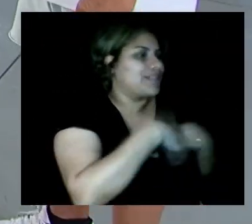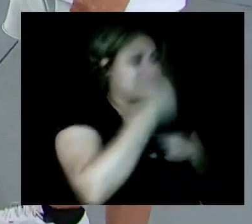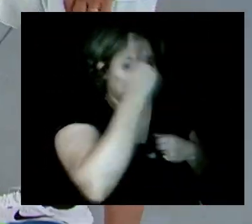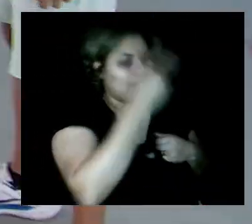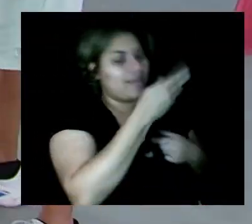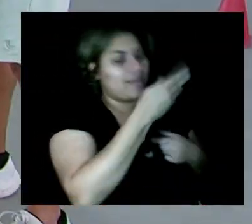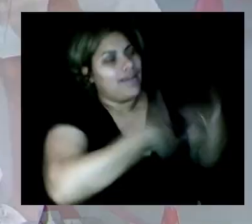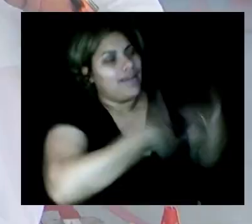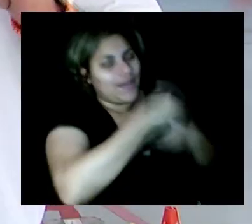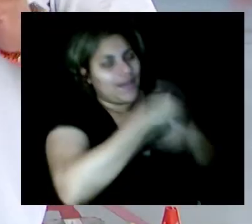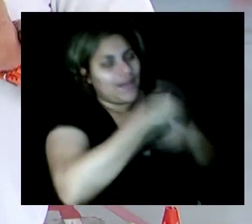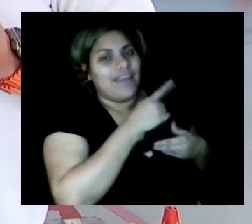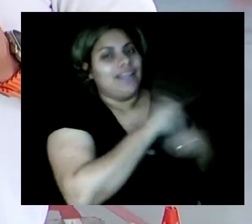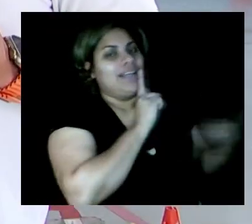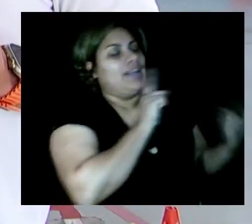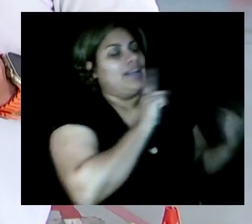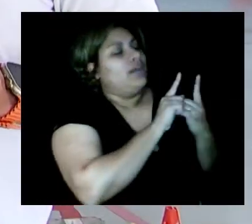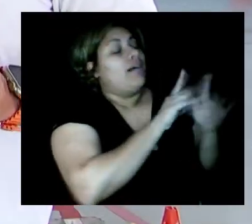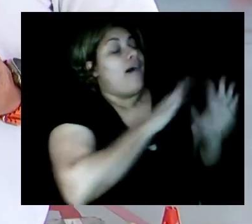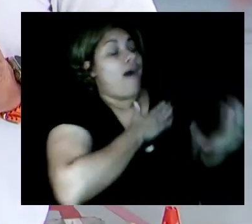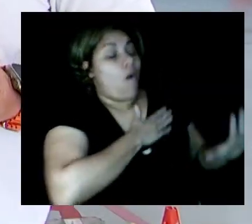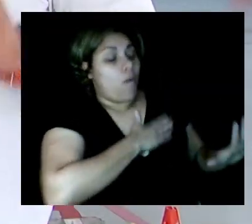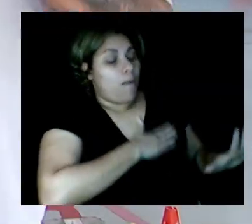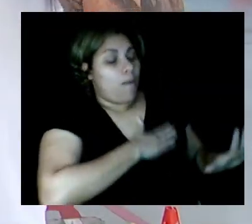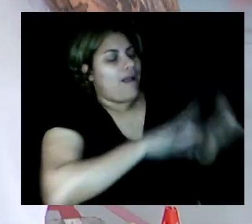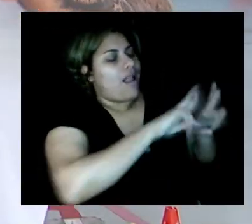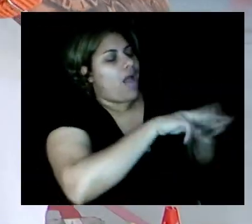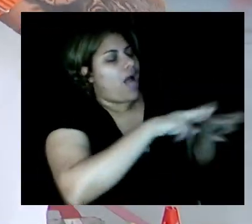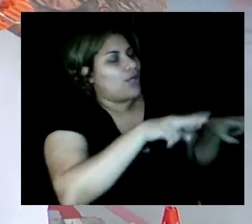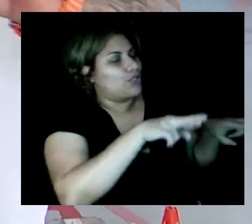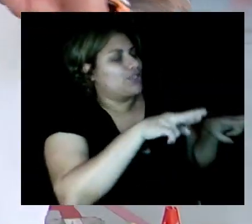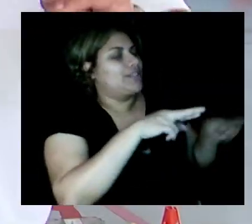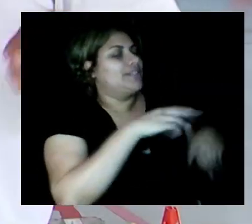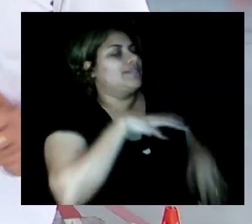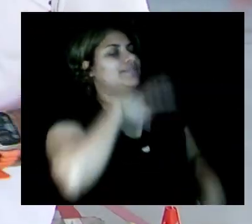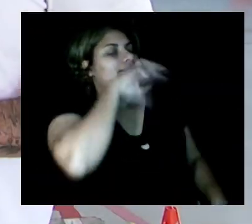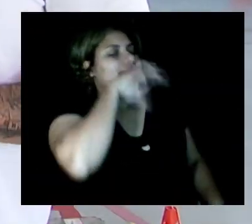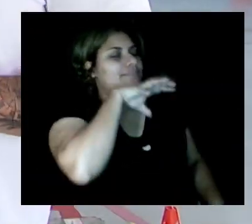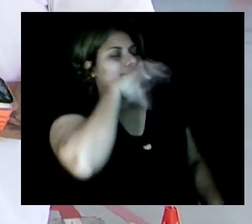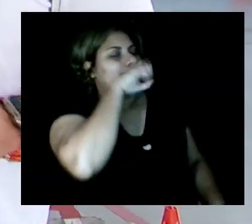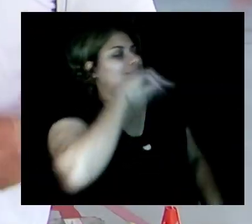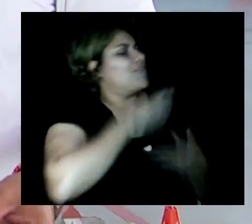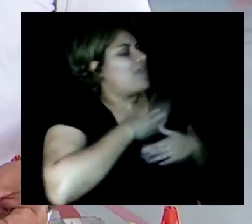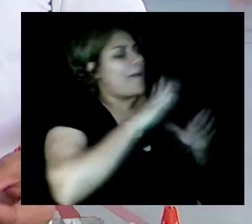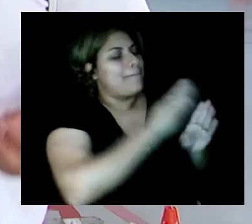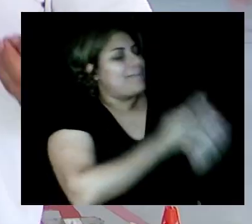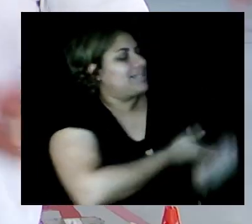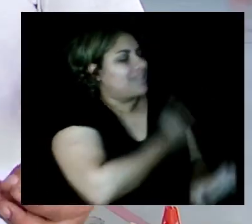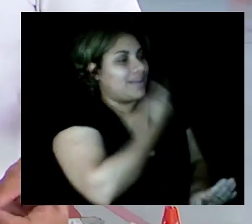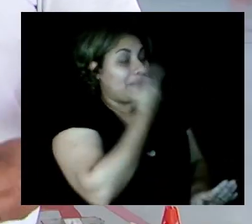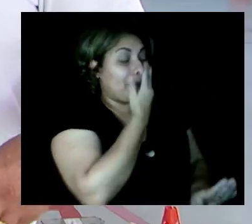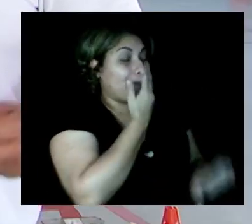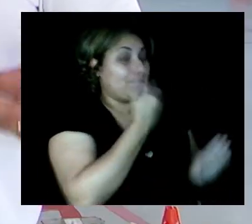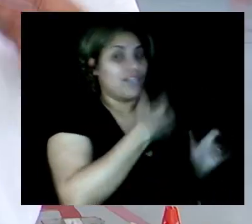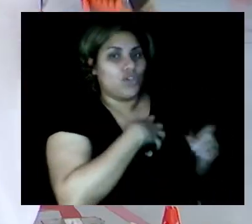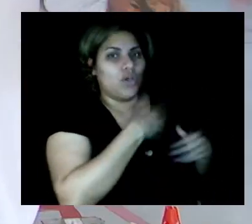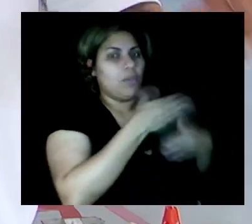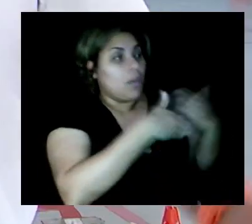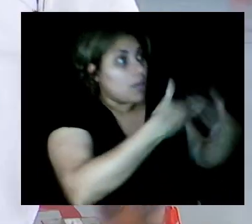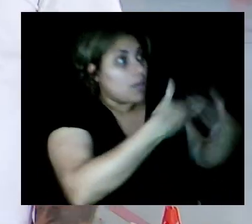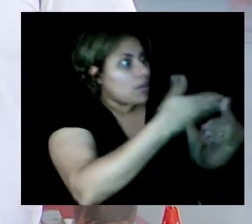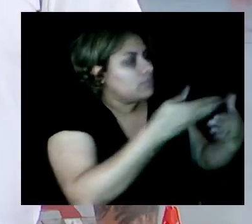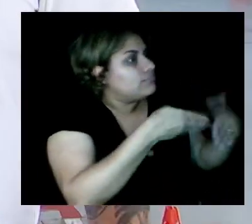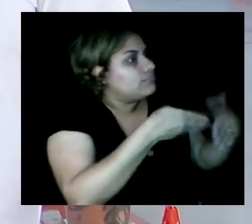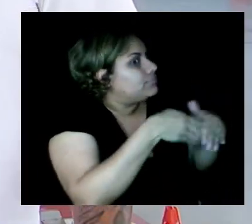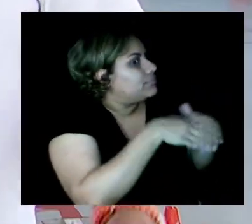comigo. Calma, relaxa, respira, que vai passar. É só uma coisa que saiu da sua ordem, mas volta tudo normal. Isso me ajudou muito e eu